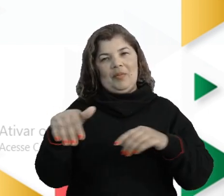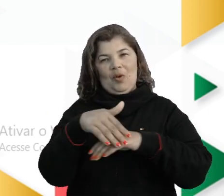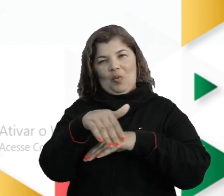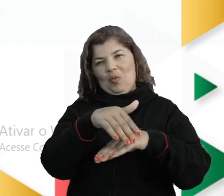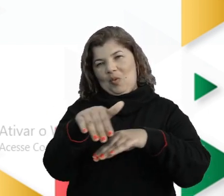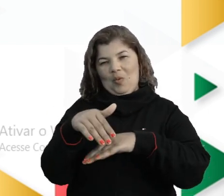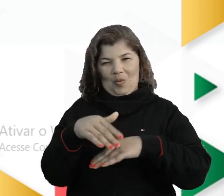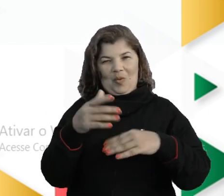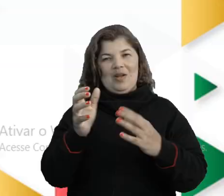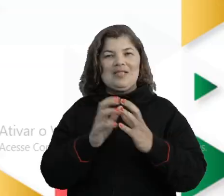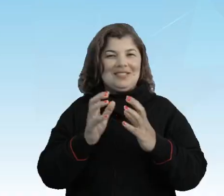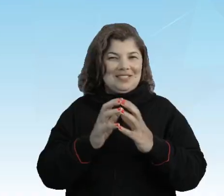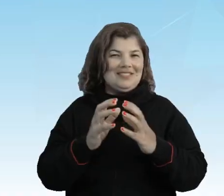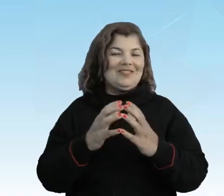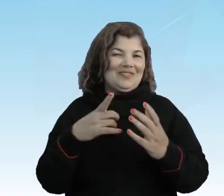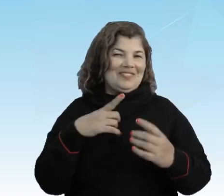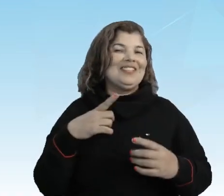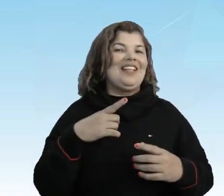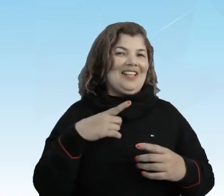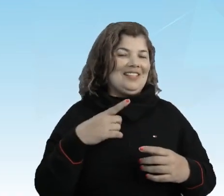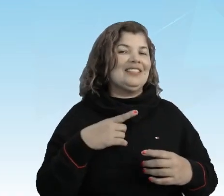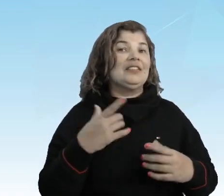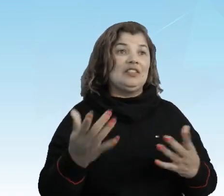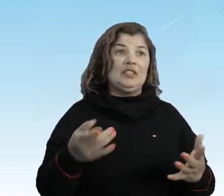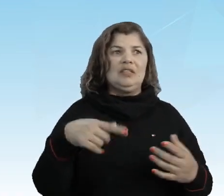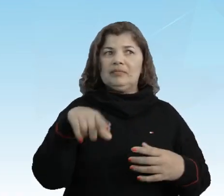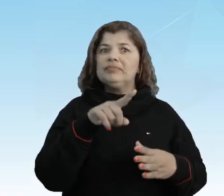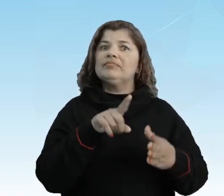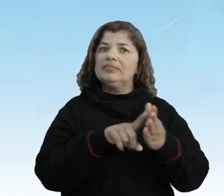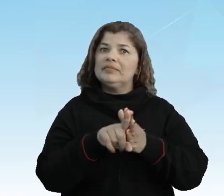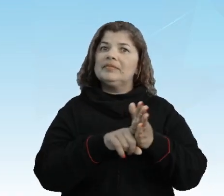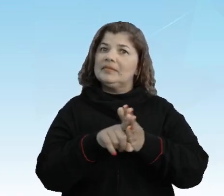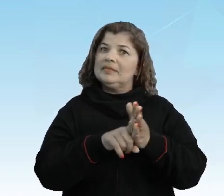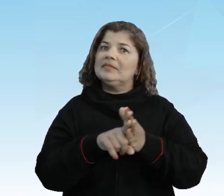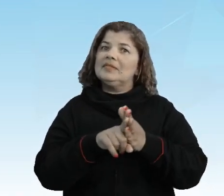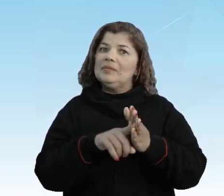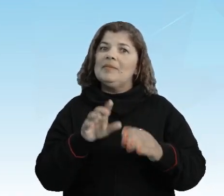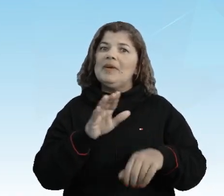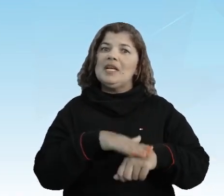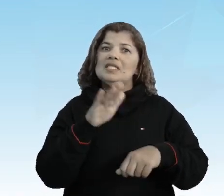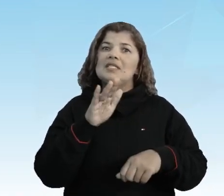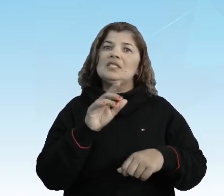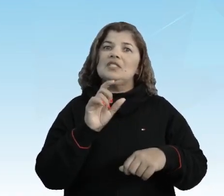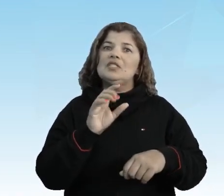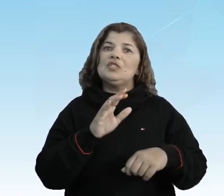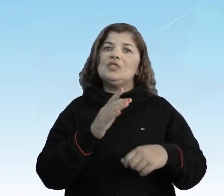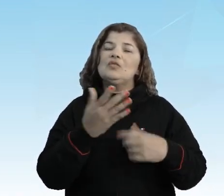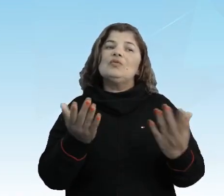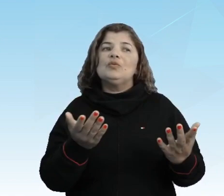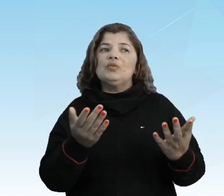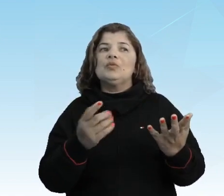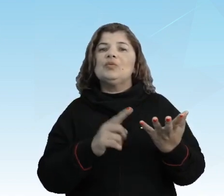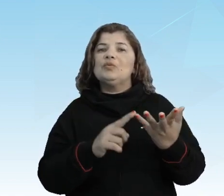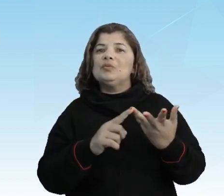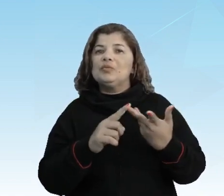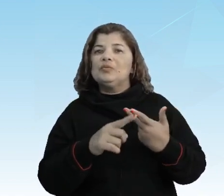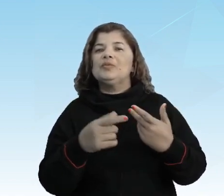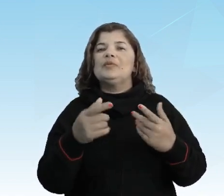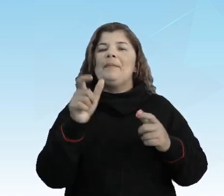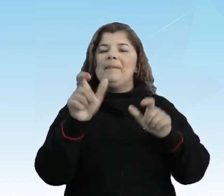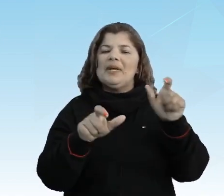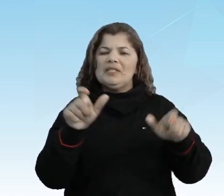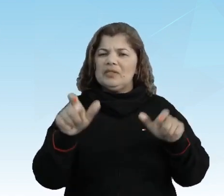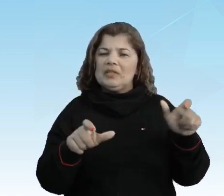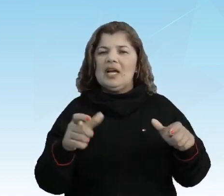é interessante, eu gostaria que o estudante pesquisasse aí um pouco mais sobre essa questão dos